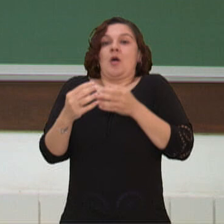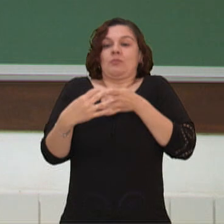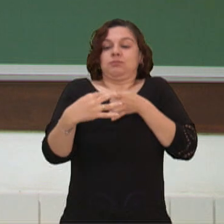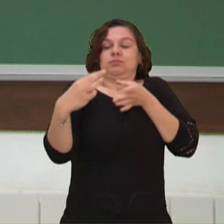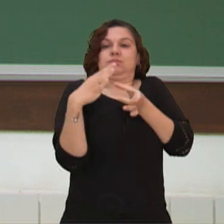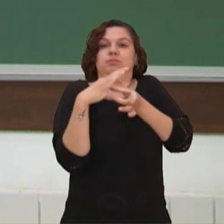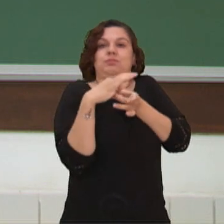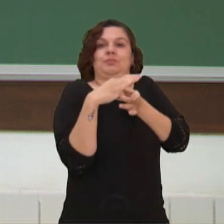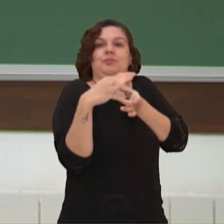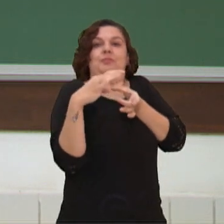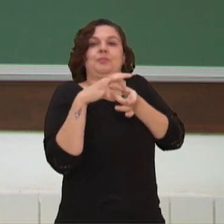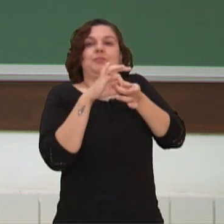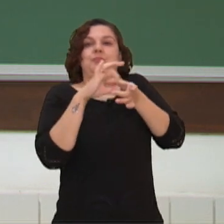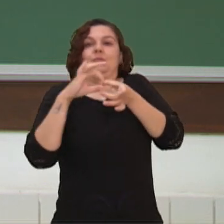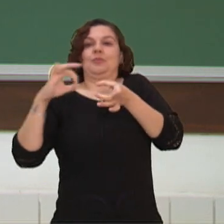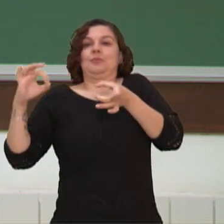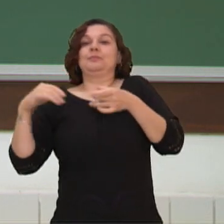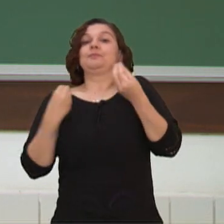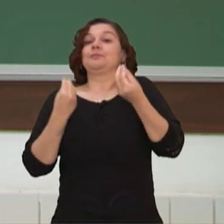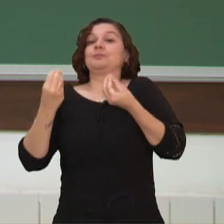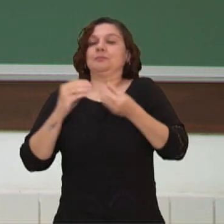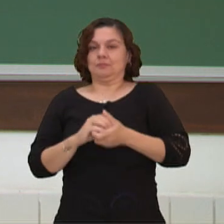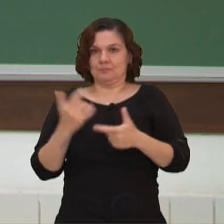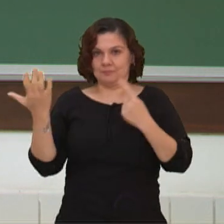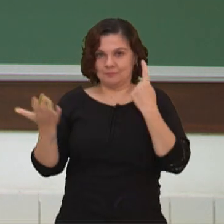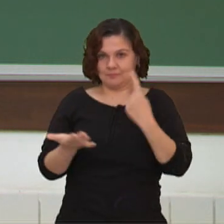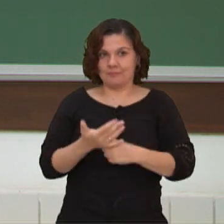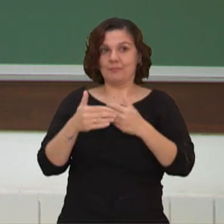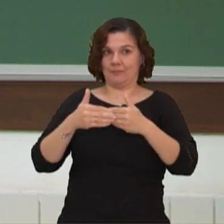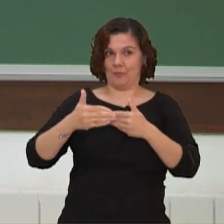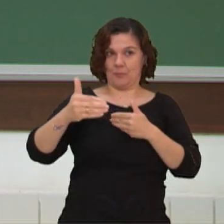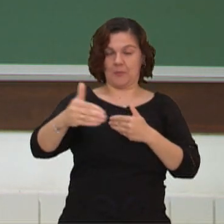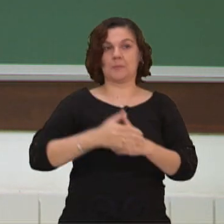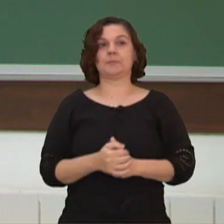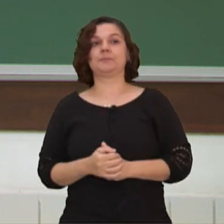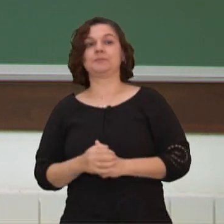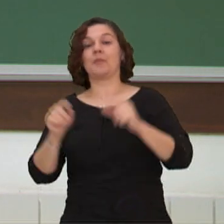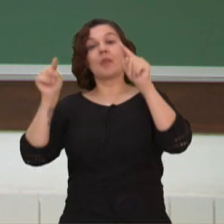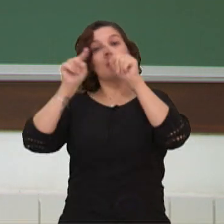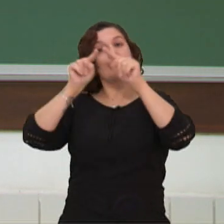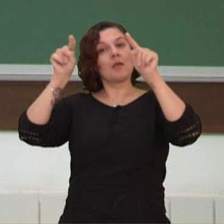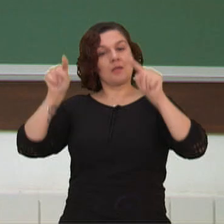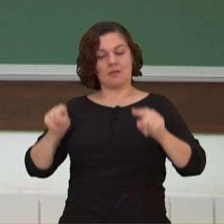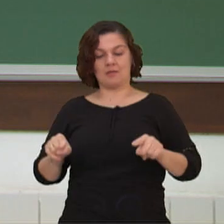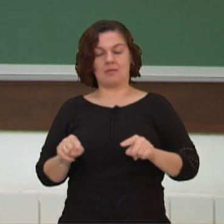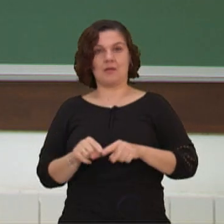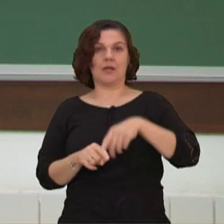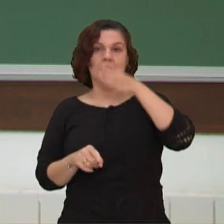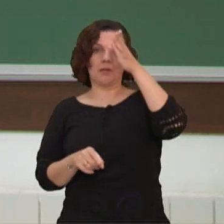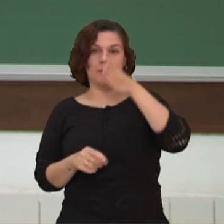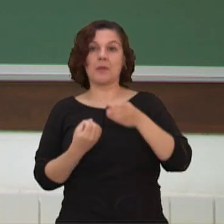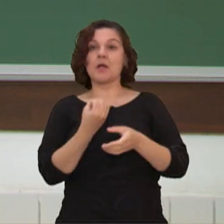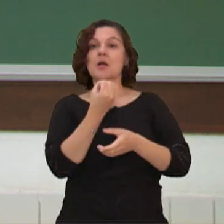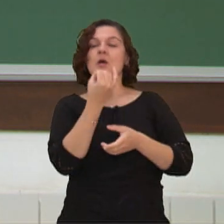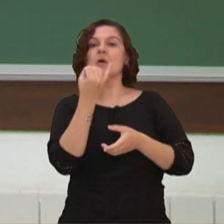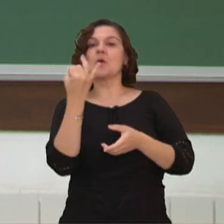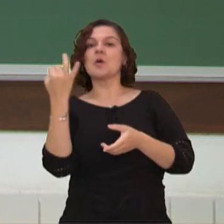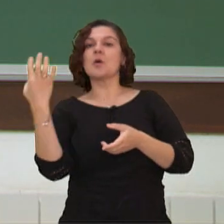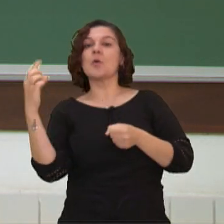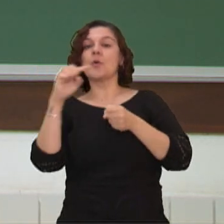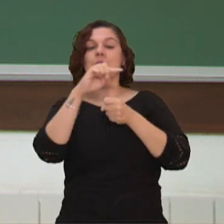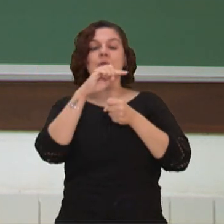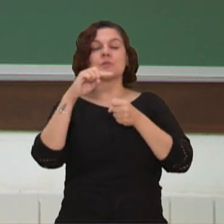firme. Combinado? Seguindo em frente. Uma tabelinha agrupando isso e dizendo